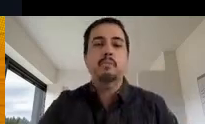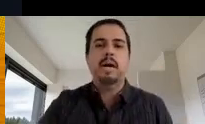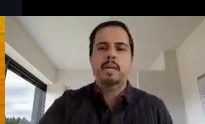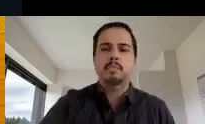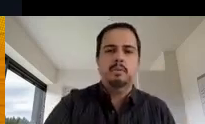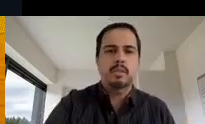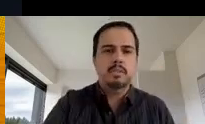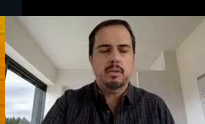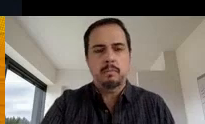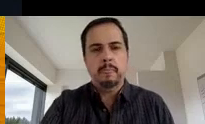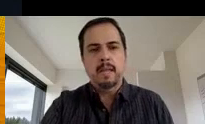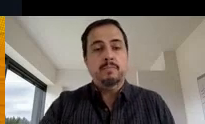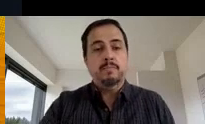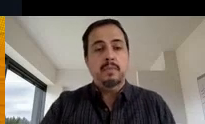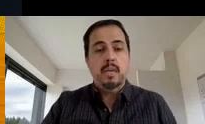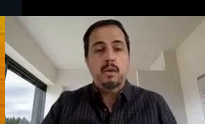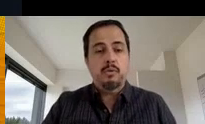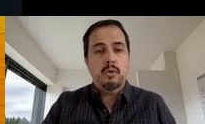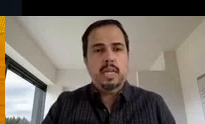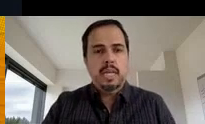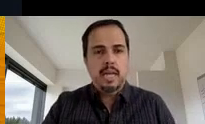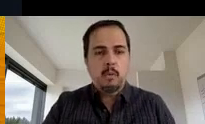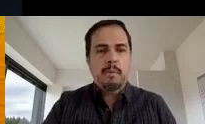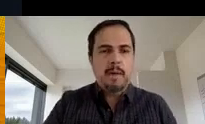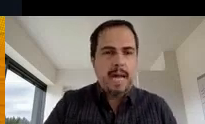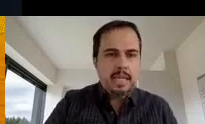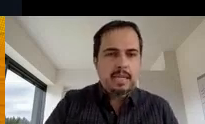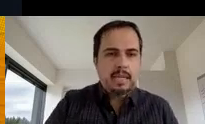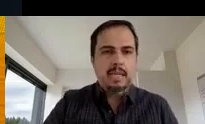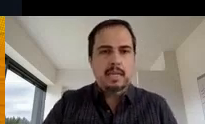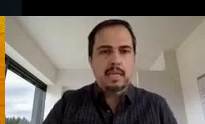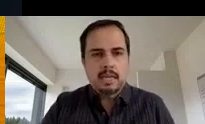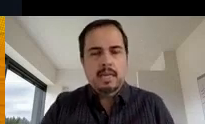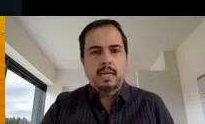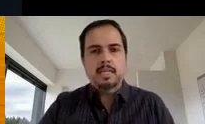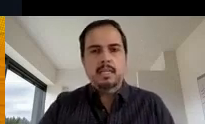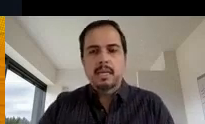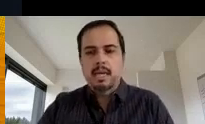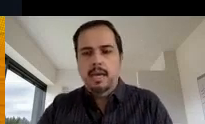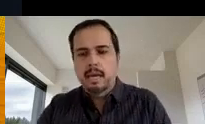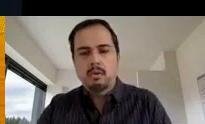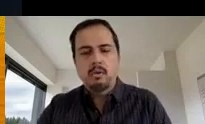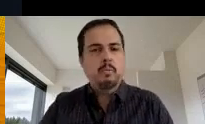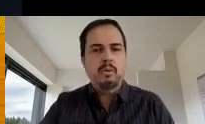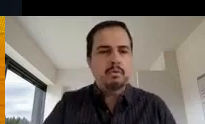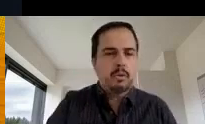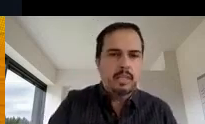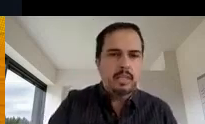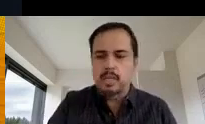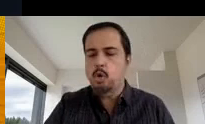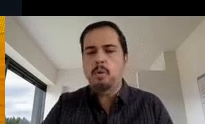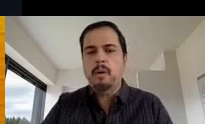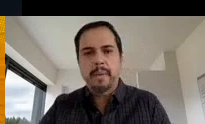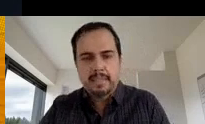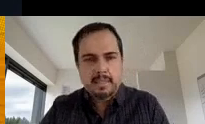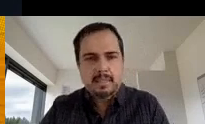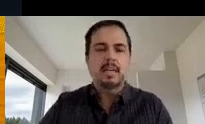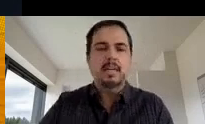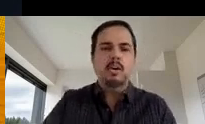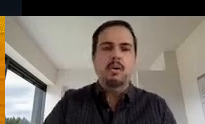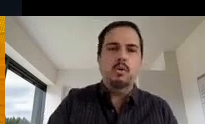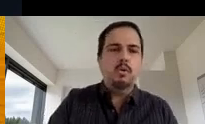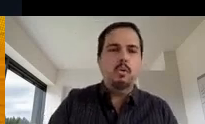soltando fumaça, ficando paradas para manutenção. Eu vou criar uma máquina que, ou uma